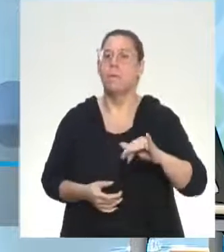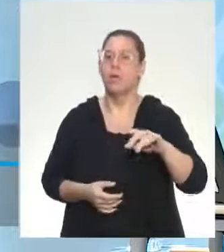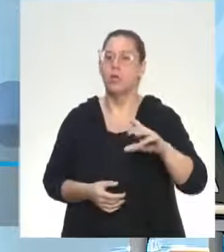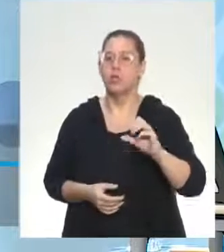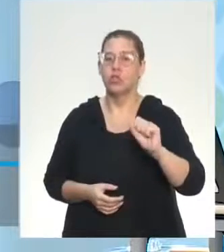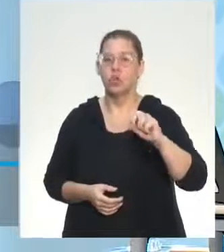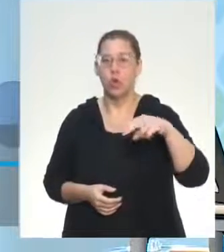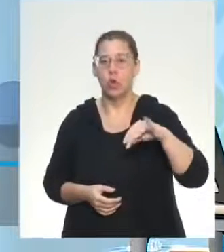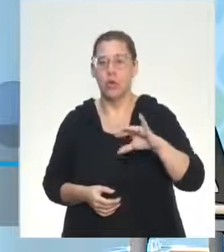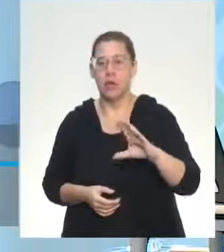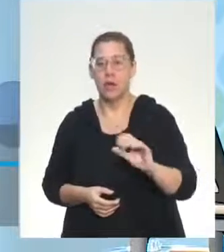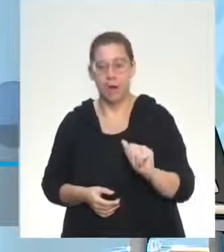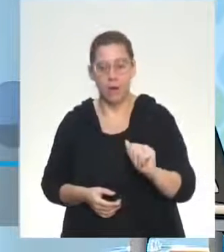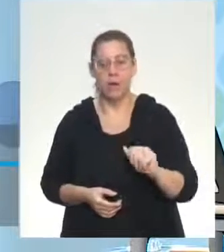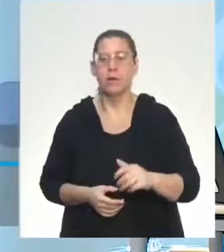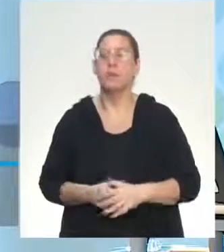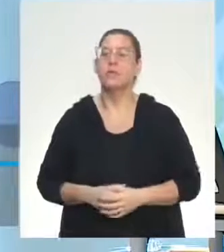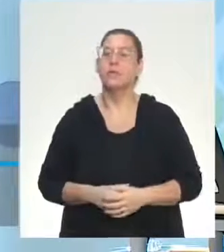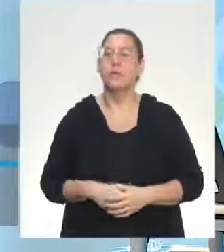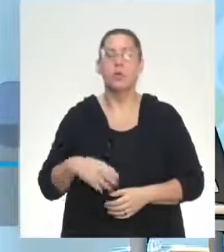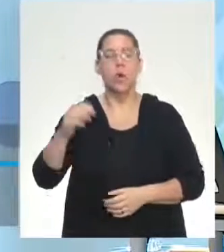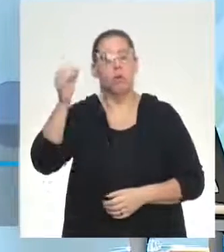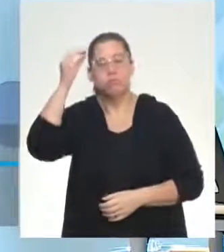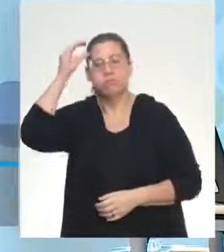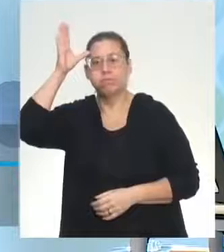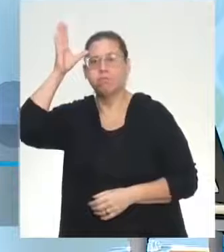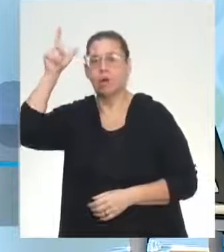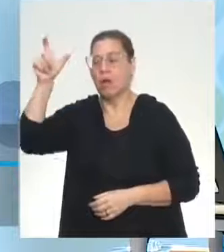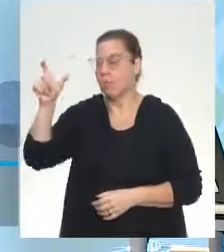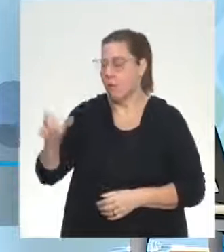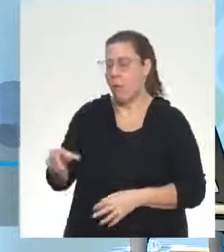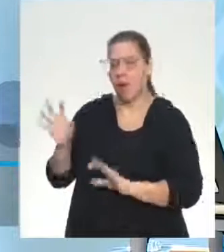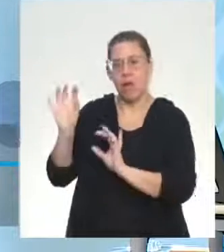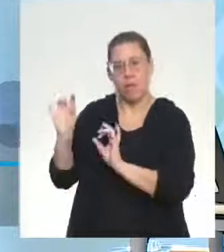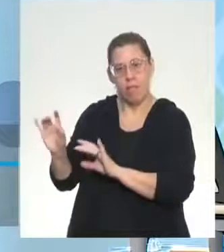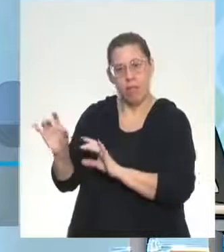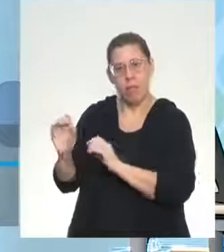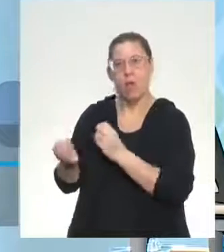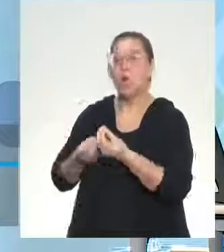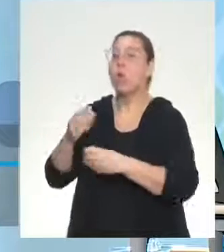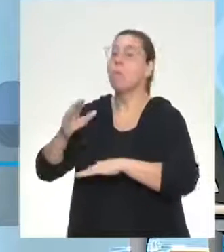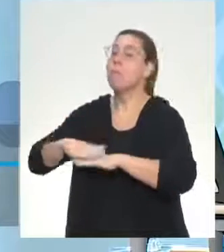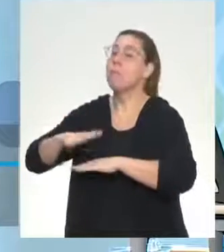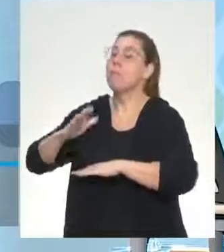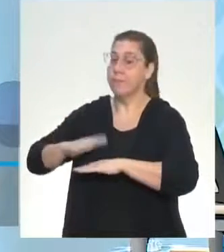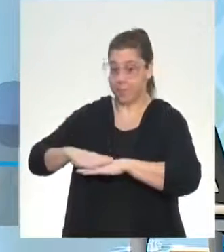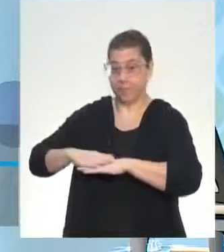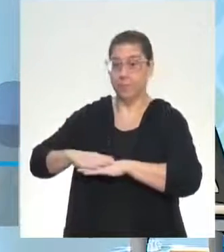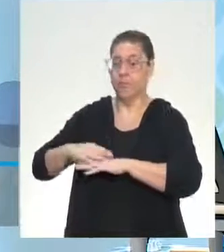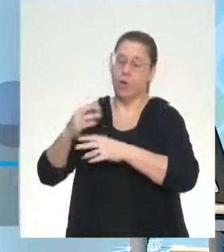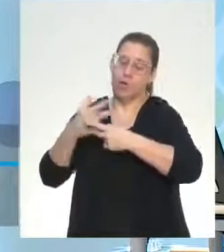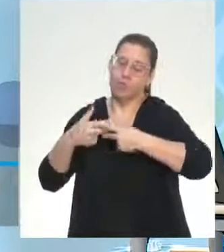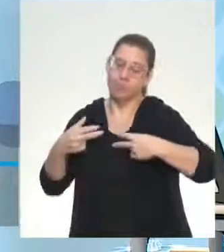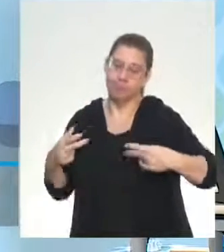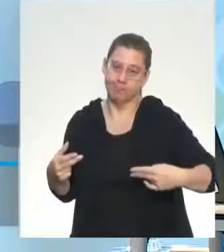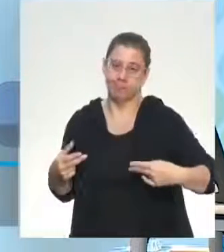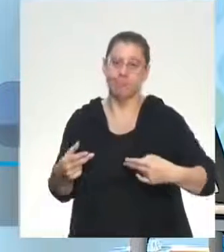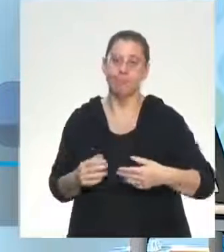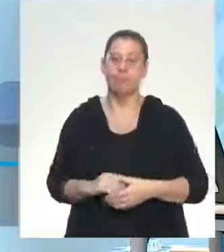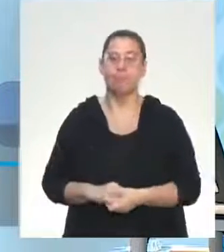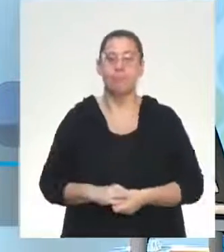Mogi Guaçu, diz que os conhecimentos da pessoa e as técnicas de como fazer as